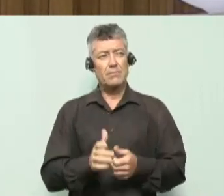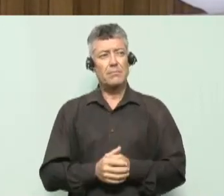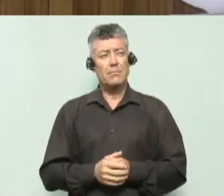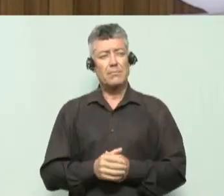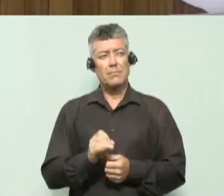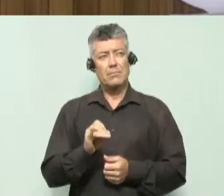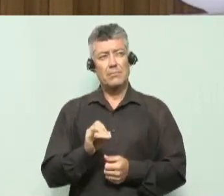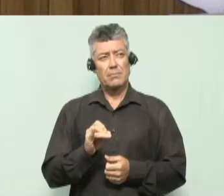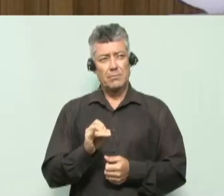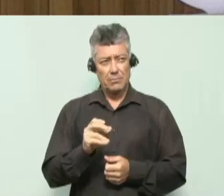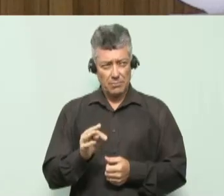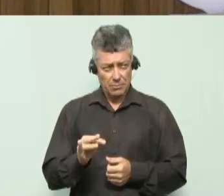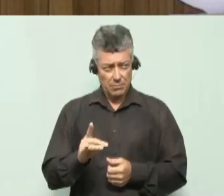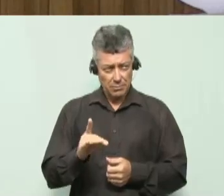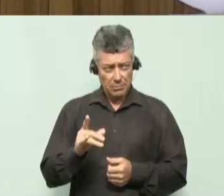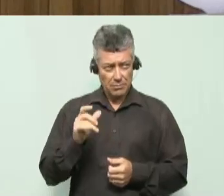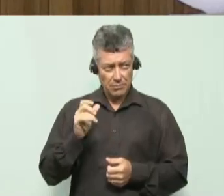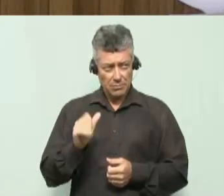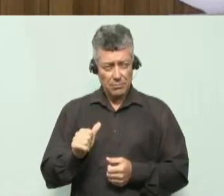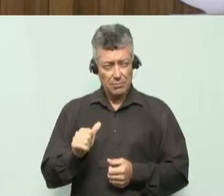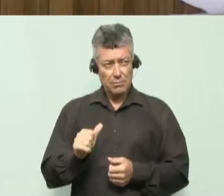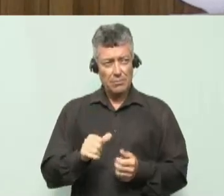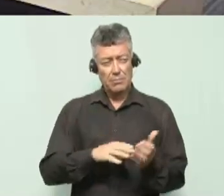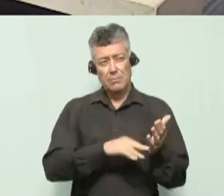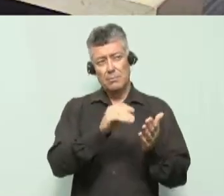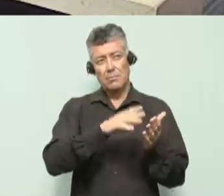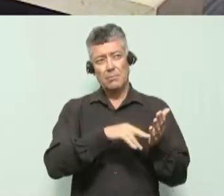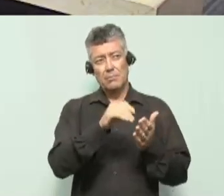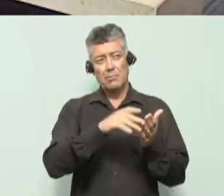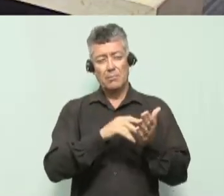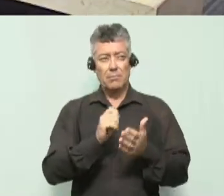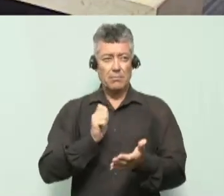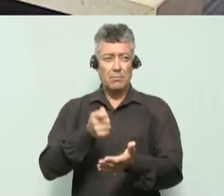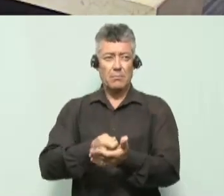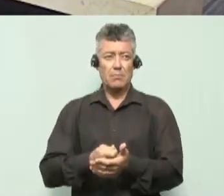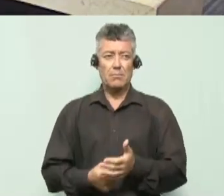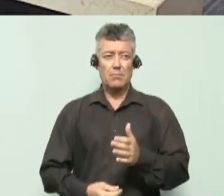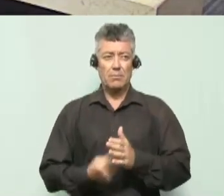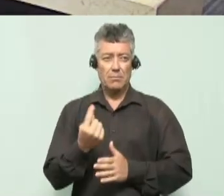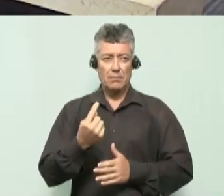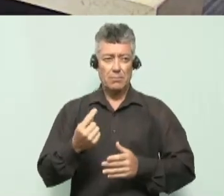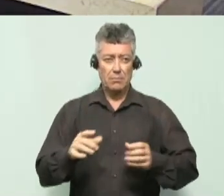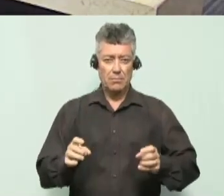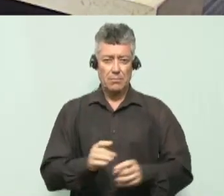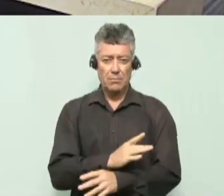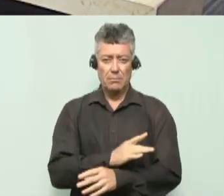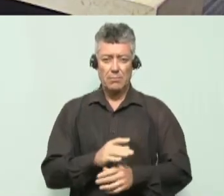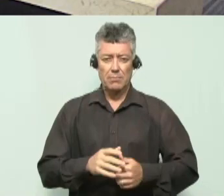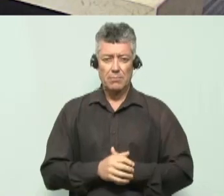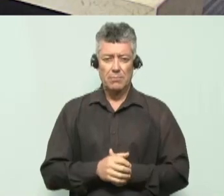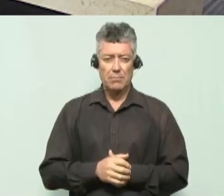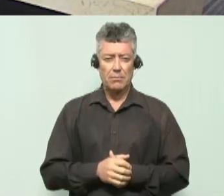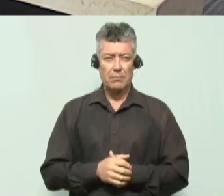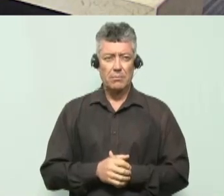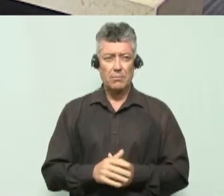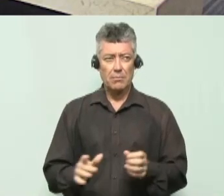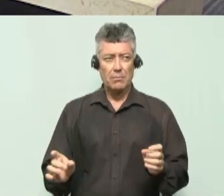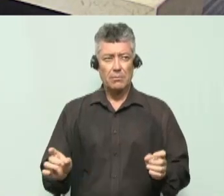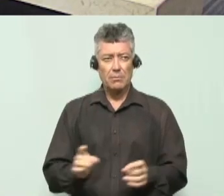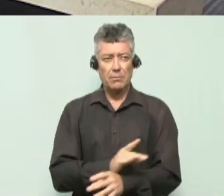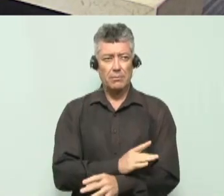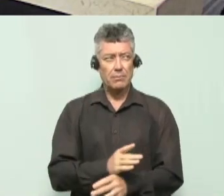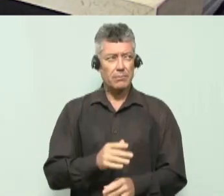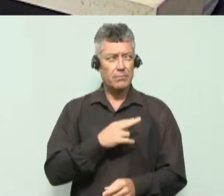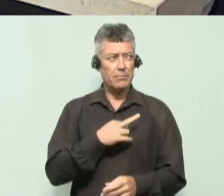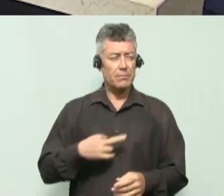incida sobre a folha de pagamento da outra providência. Em primeira discussão, em discussão, encerrada a discussão,